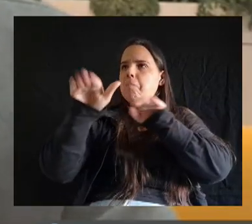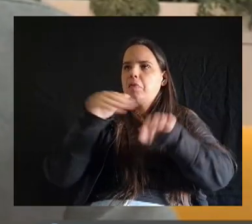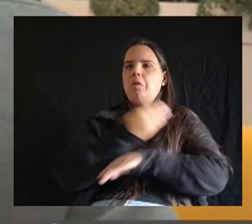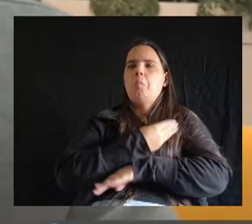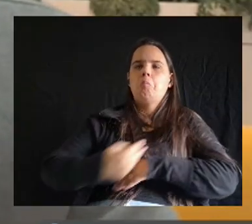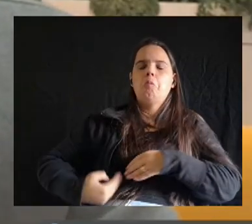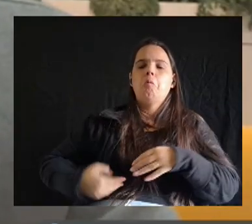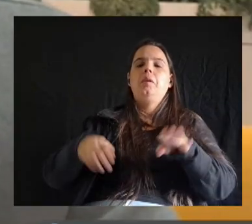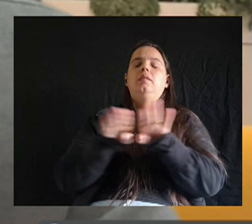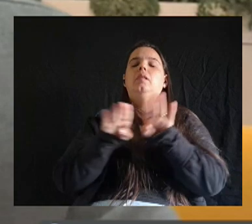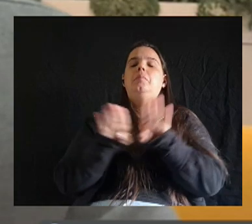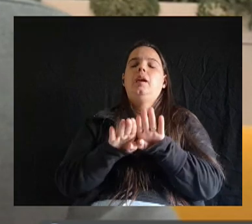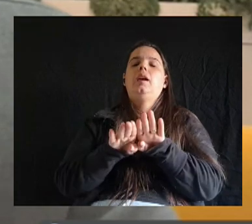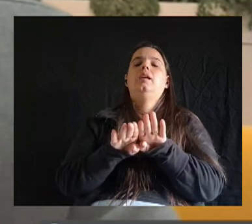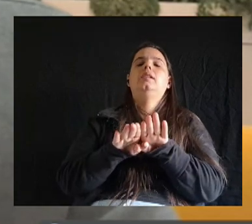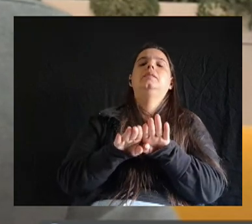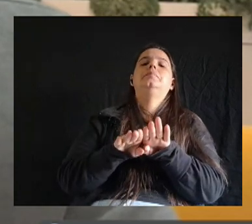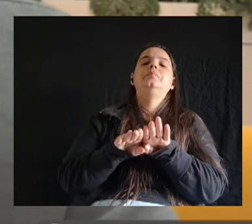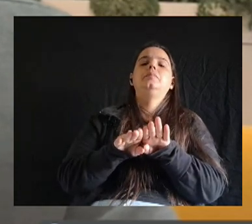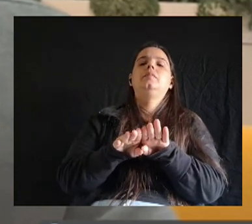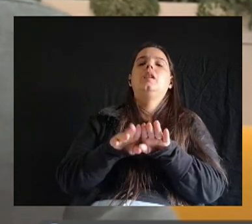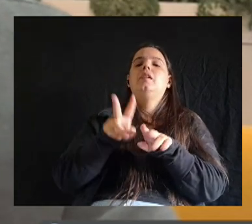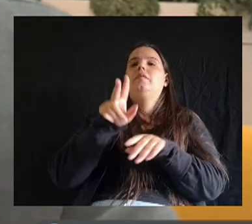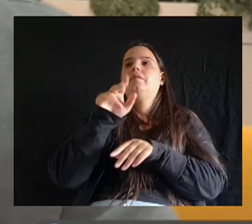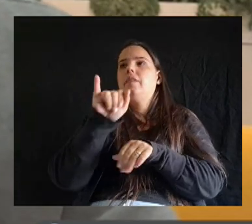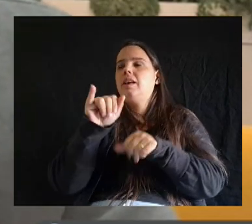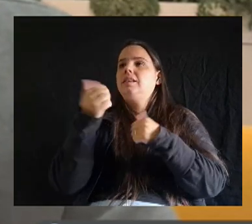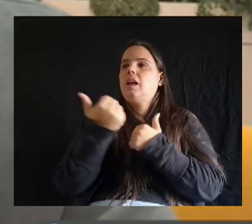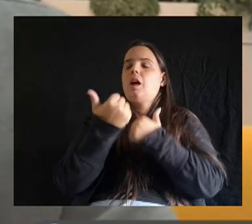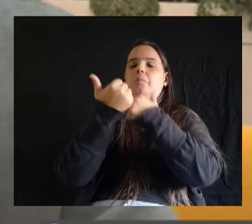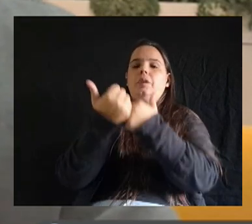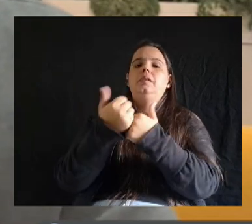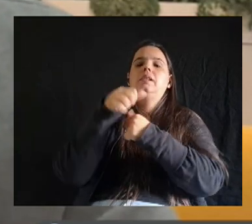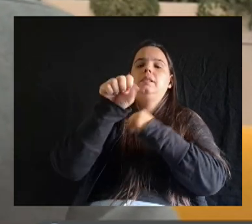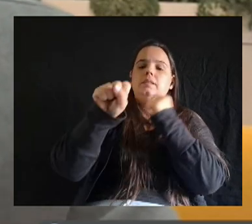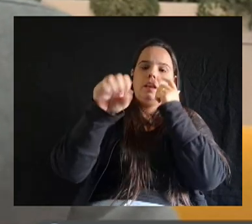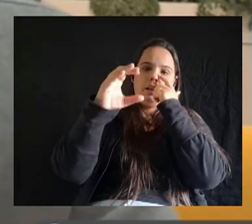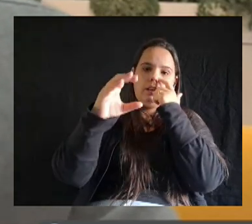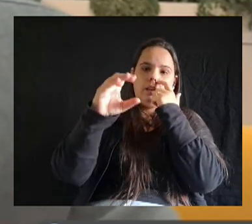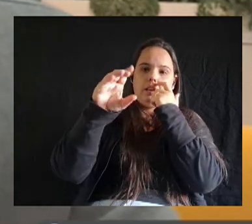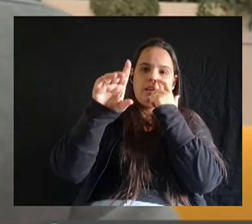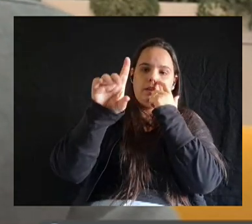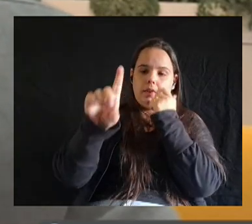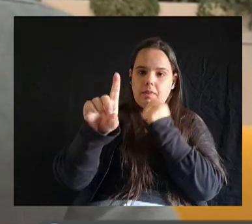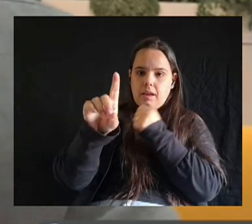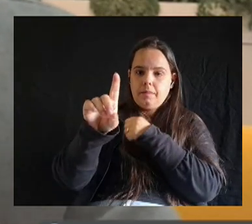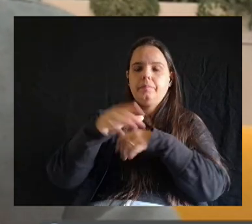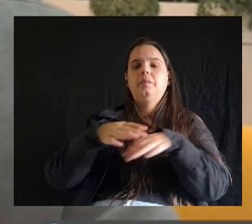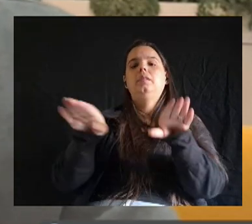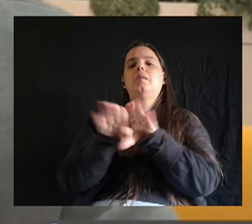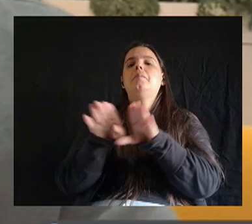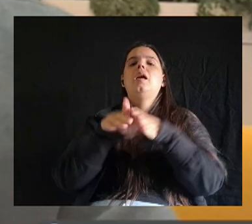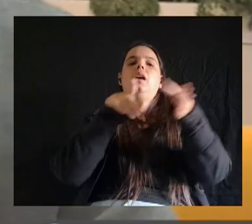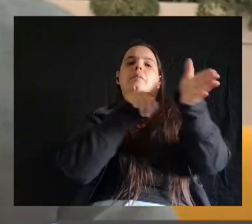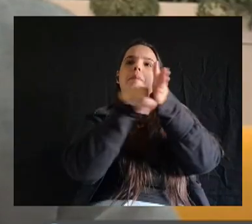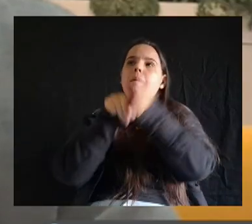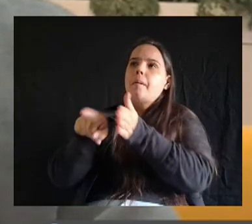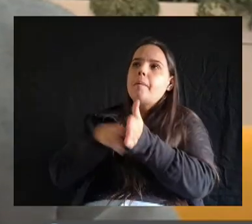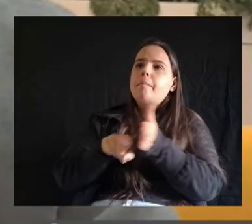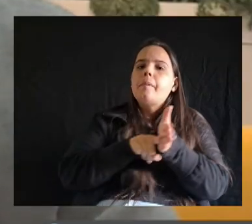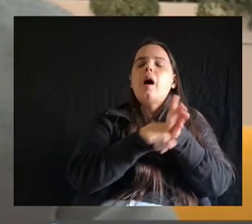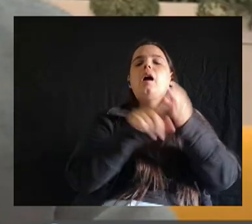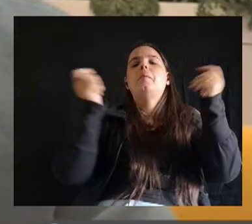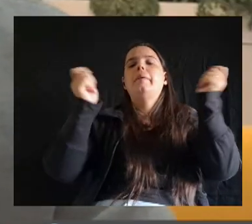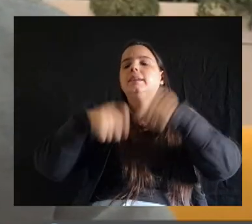ser apoiadas pelo CPQD, que tem hoje competência, pesquisadores, infraestrutura laboratorial,